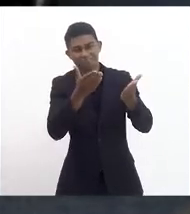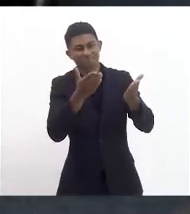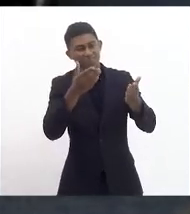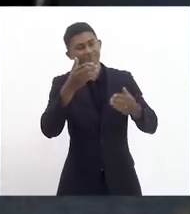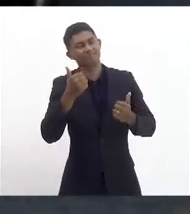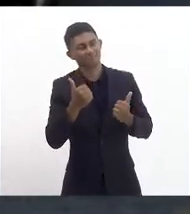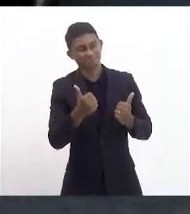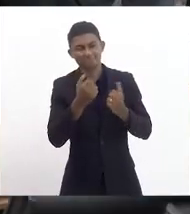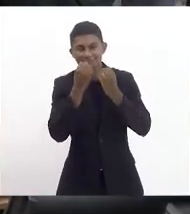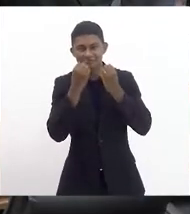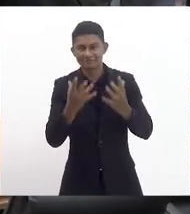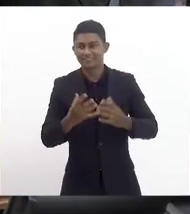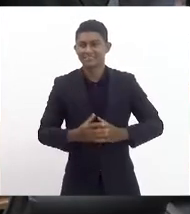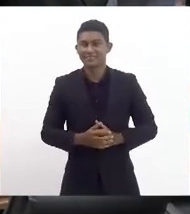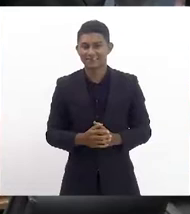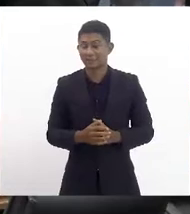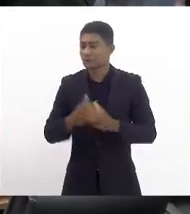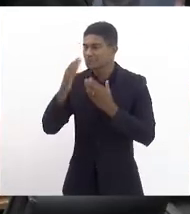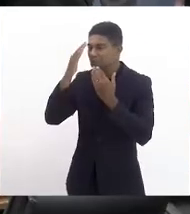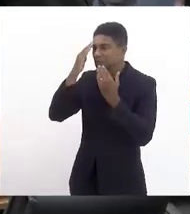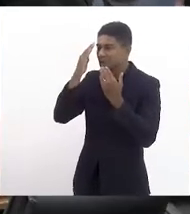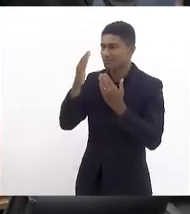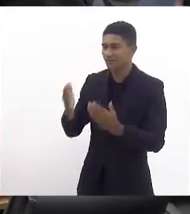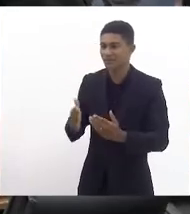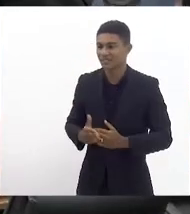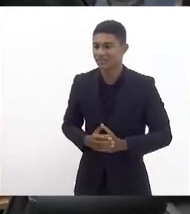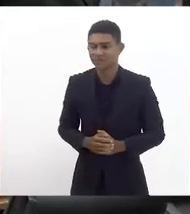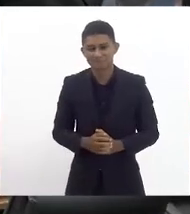Janeiro. Obrigado, deputado Chico.